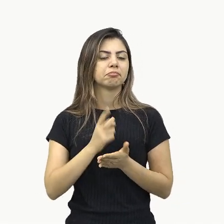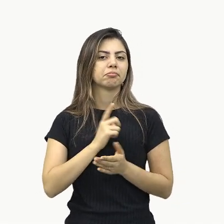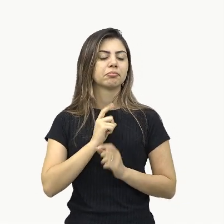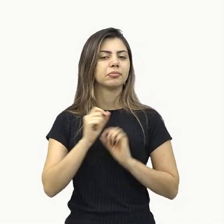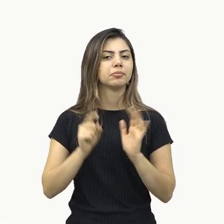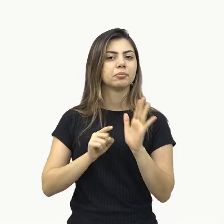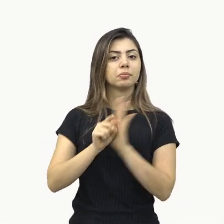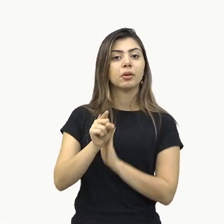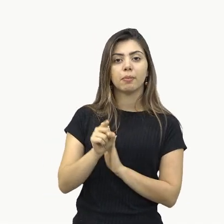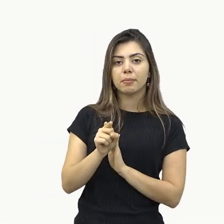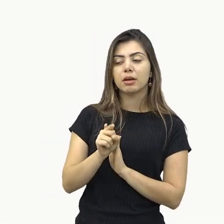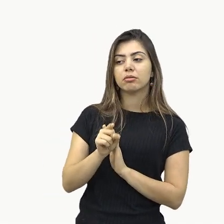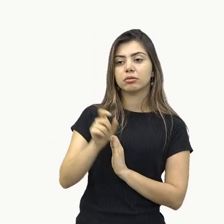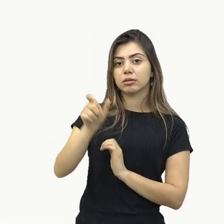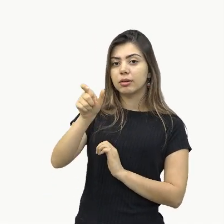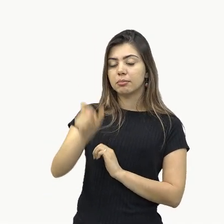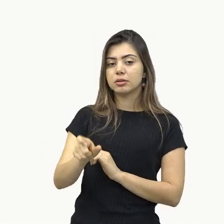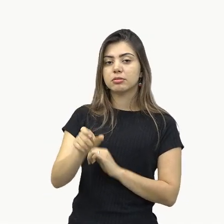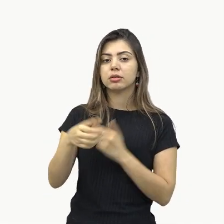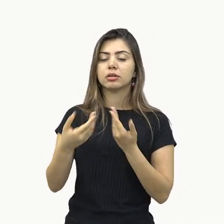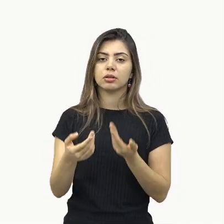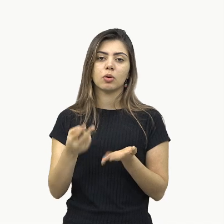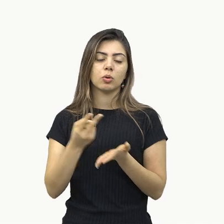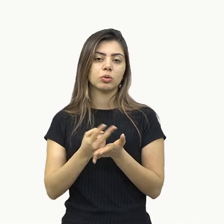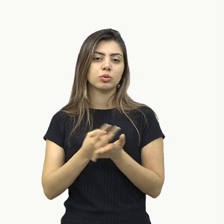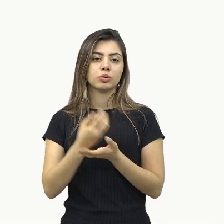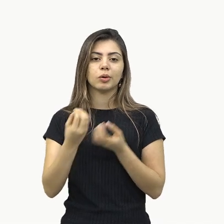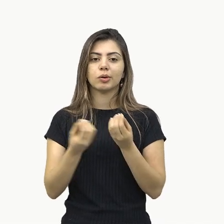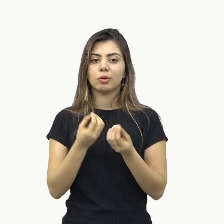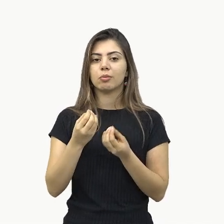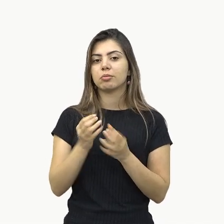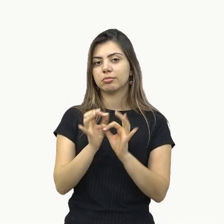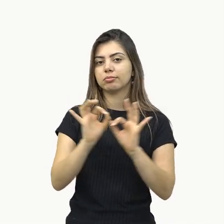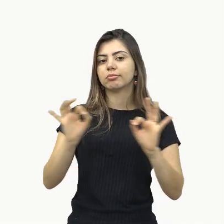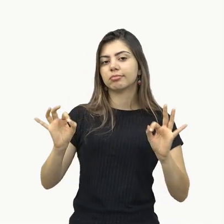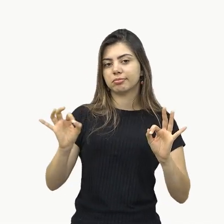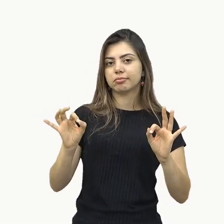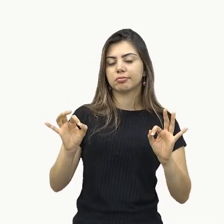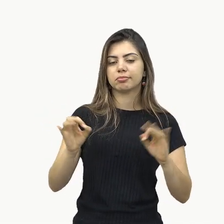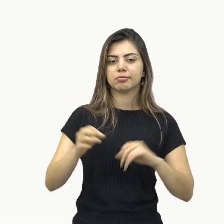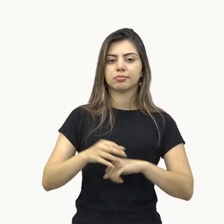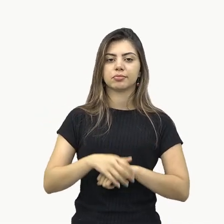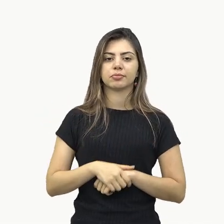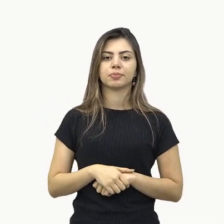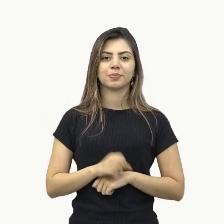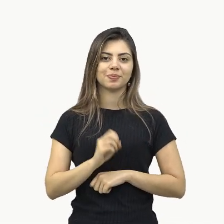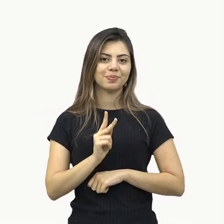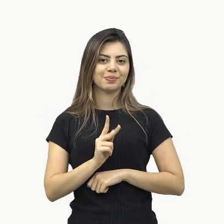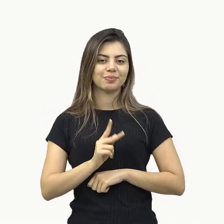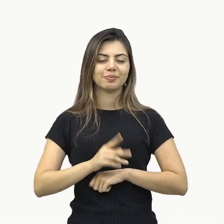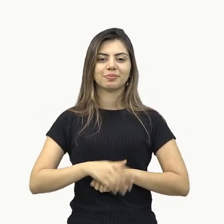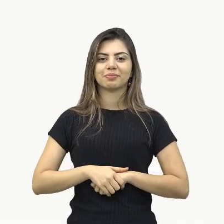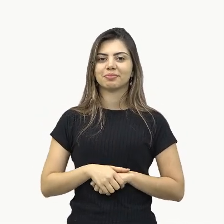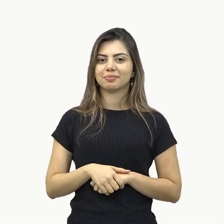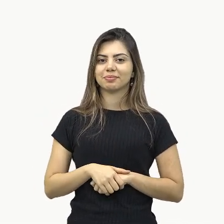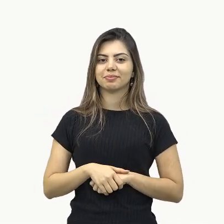pergunta para o seu interlocutor, a pergunta continua sendo What's your name? Qual é o seu nome? Ok? Então, já vimos